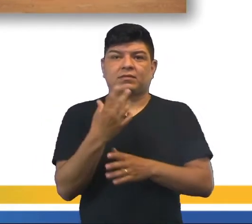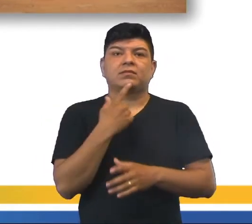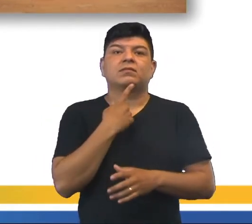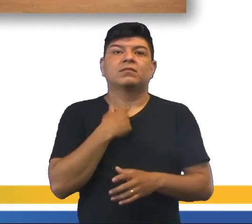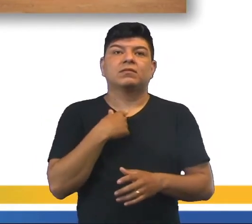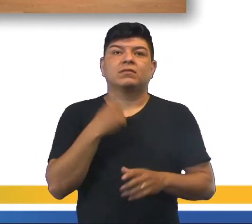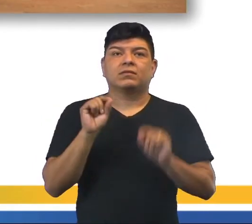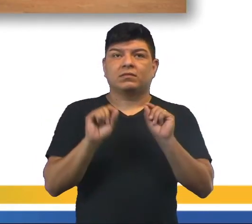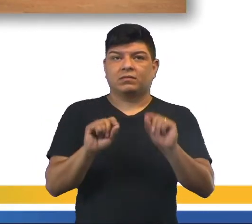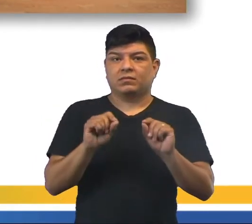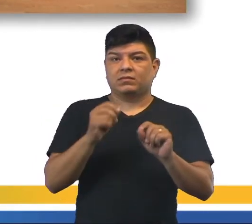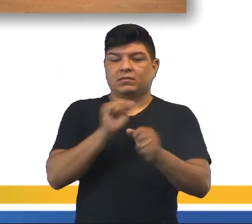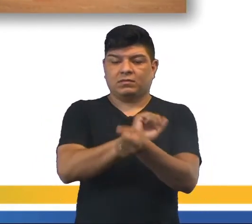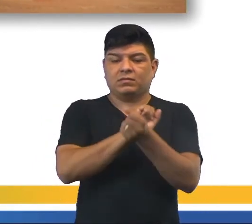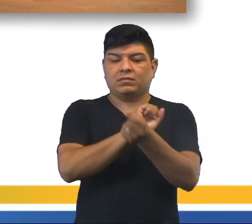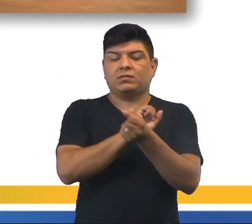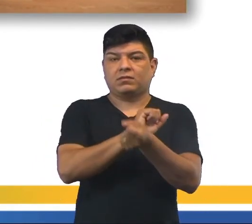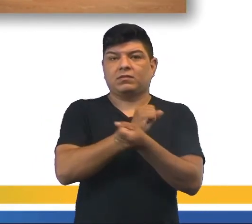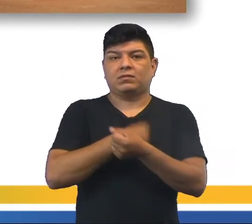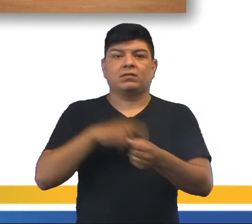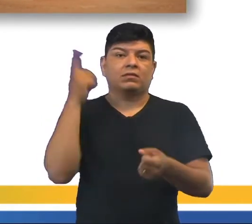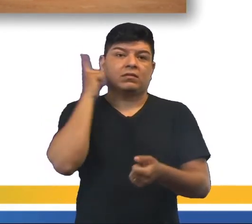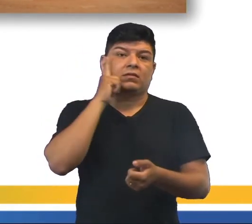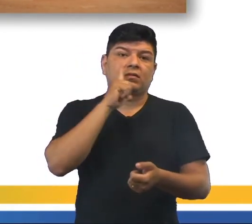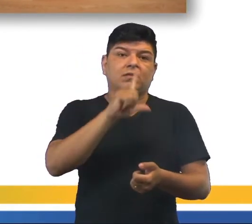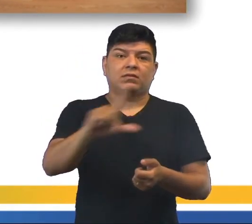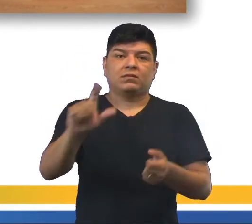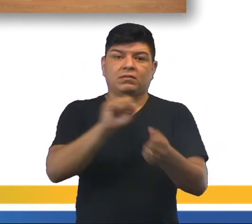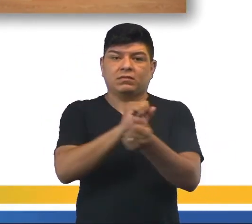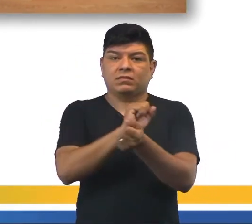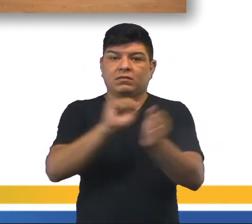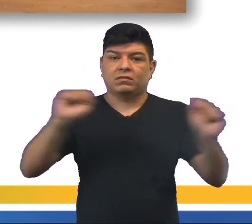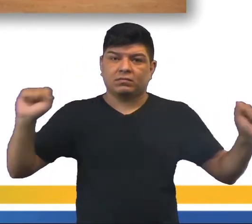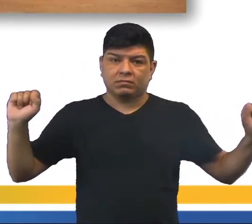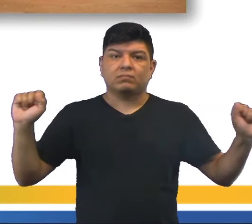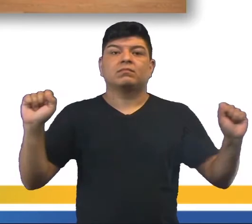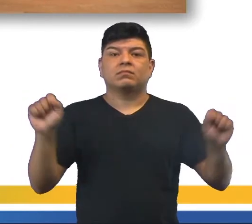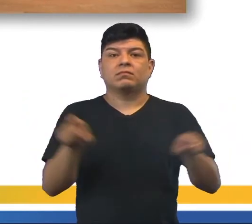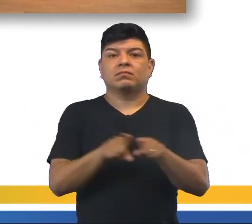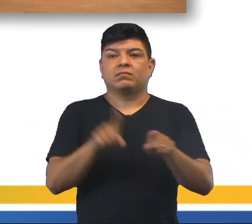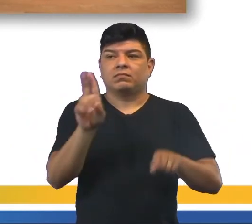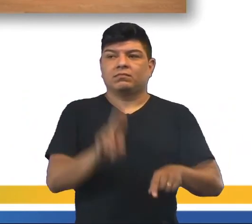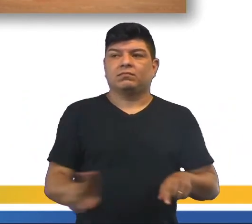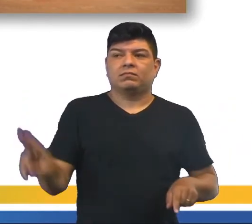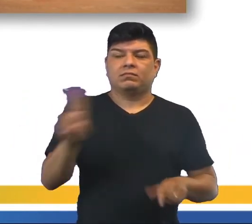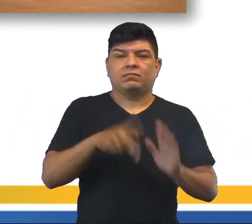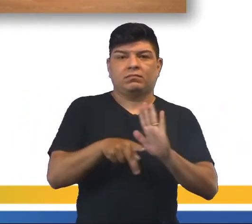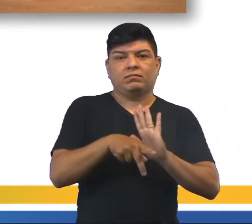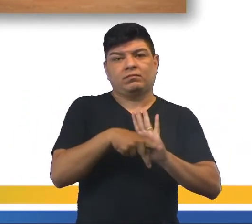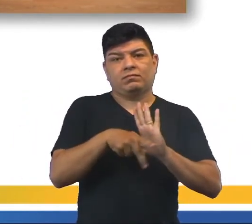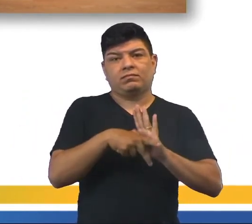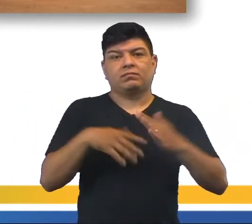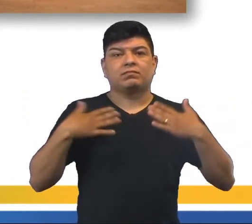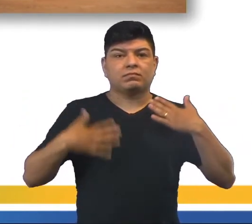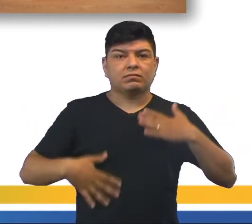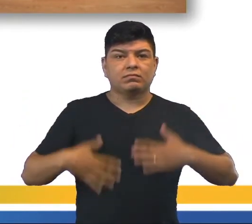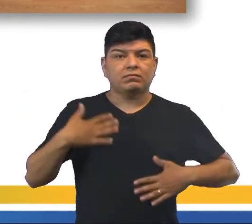desejo velado dos escravos pela conquista de sua liberdade e usa sua arma, o seu próprio corpo.